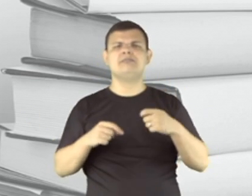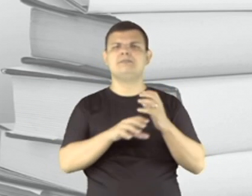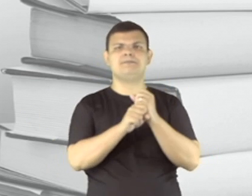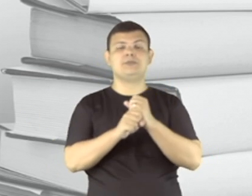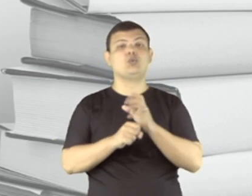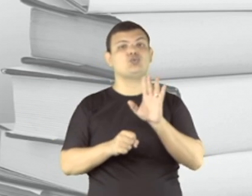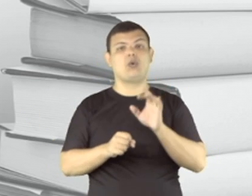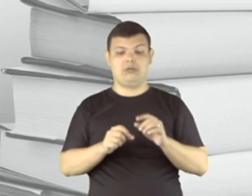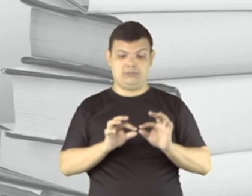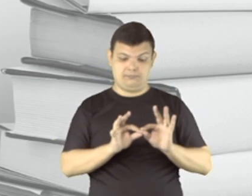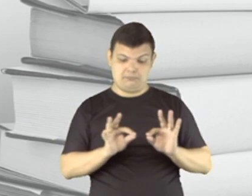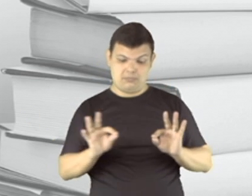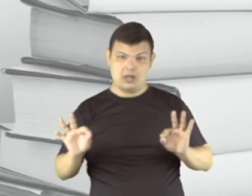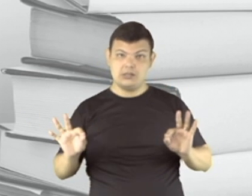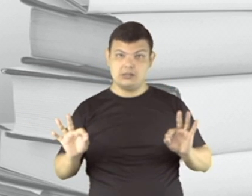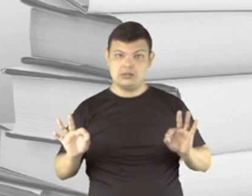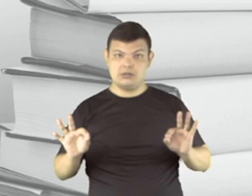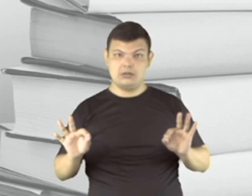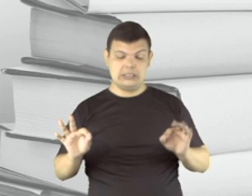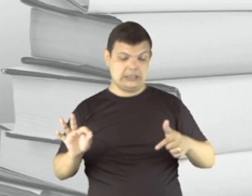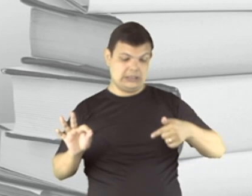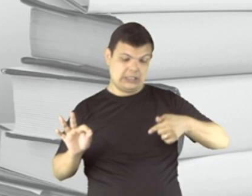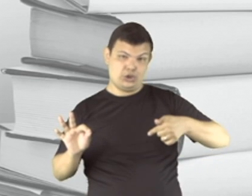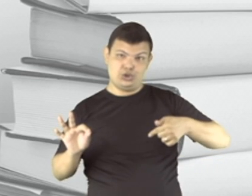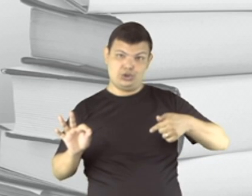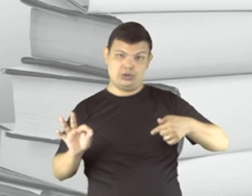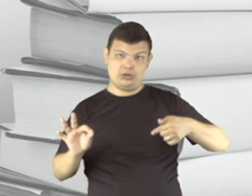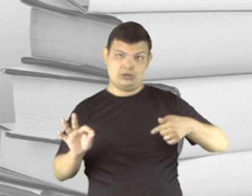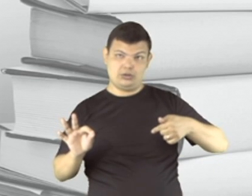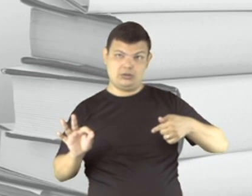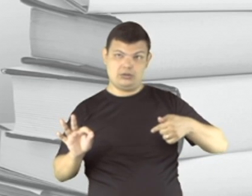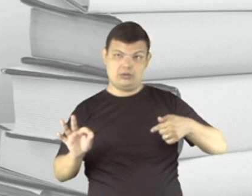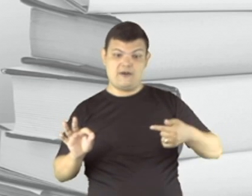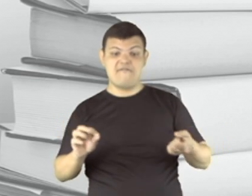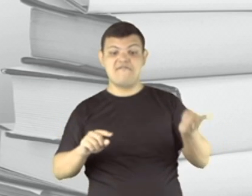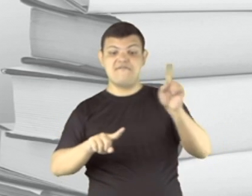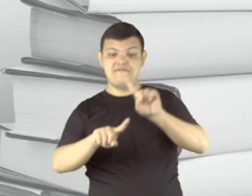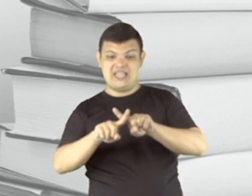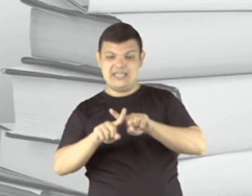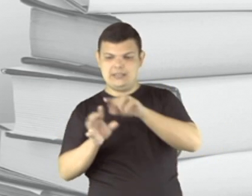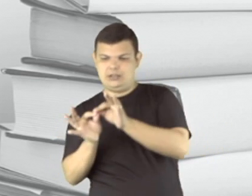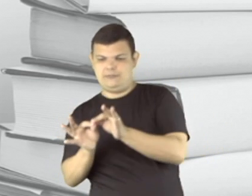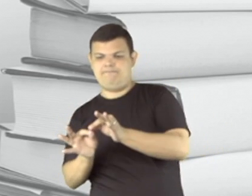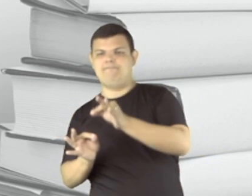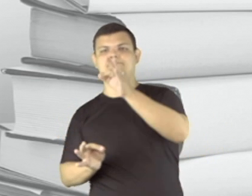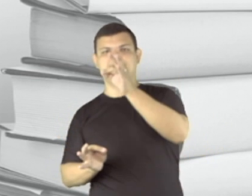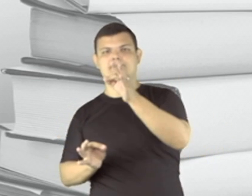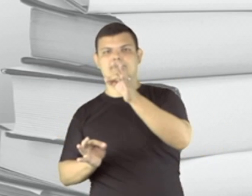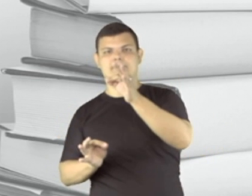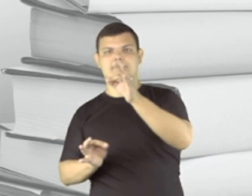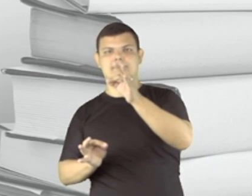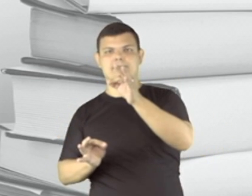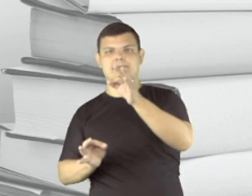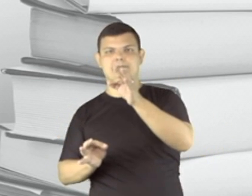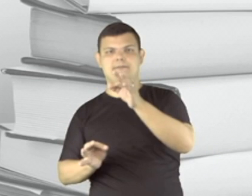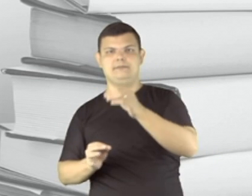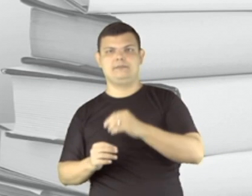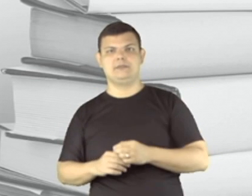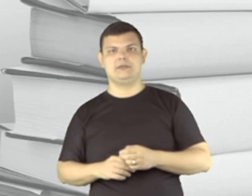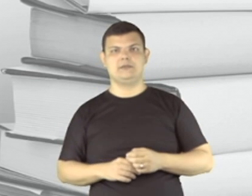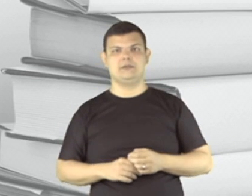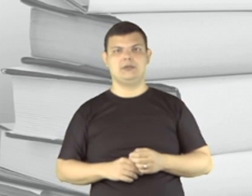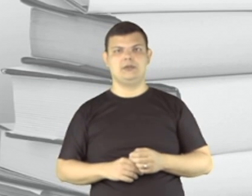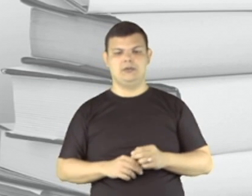base, que eu contei aqui são 7 quadrados, e multiplicar por 3 quadrados, que é a altura,